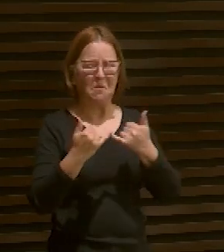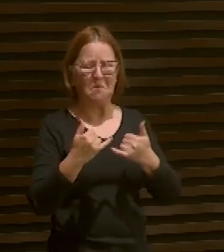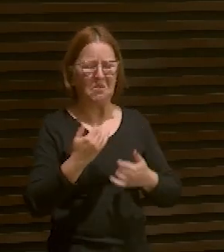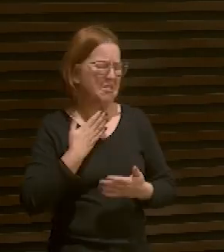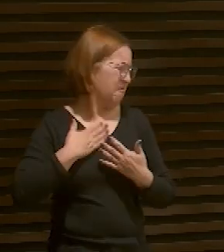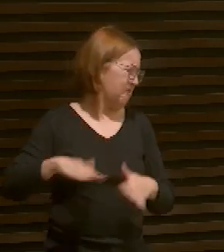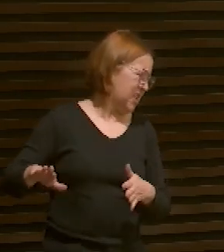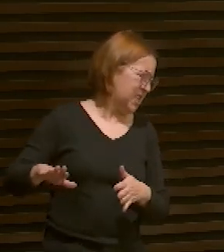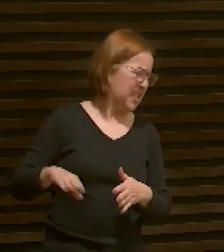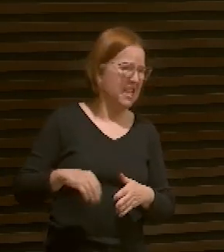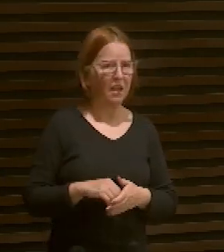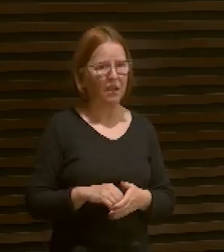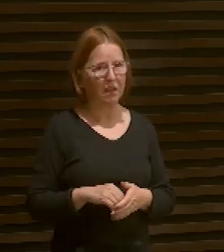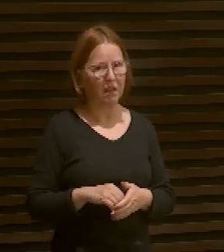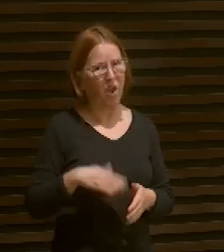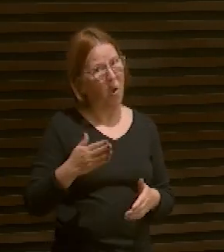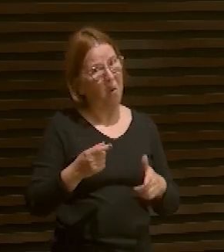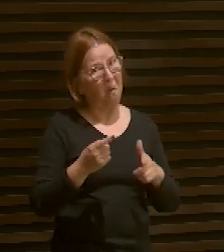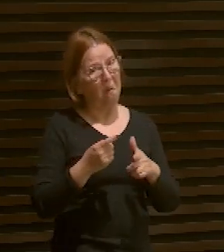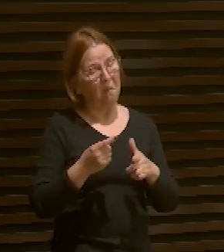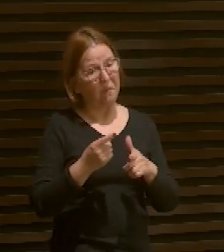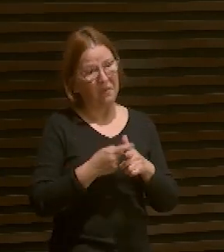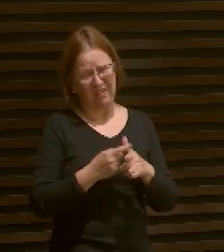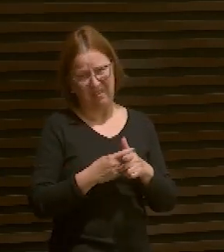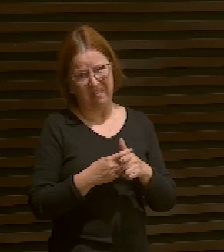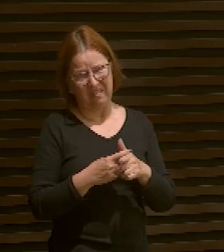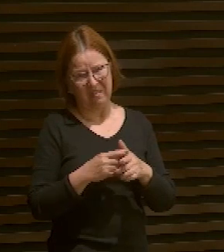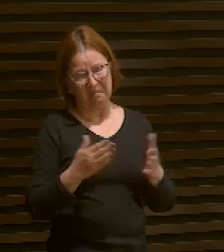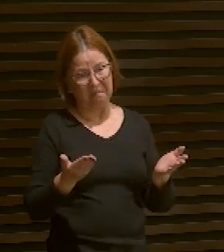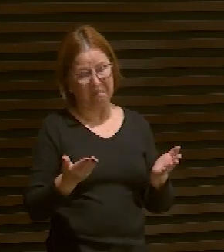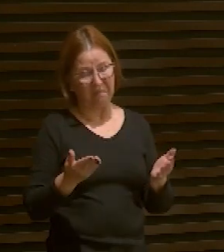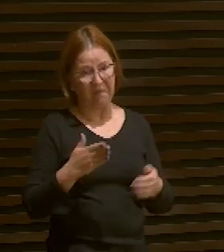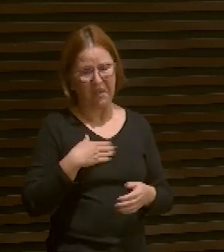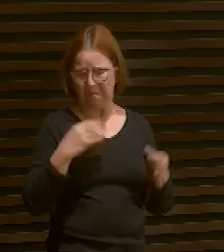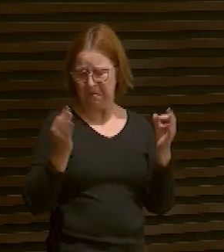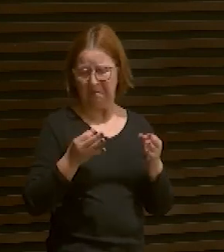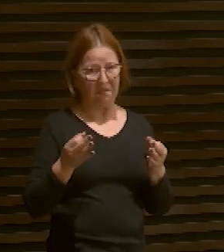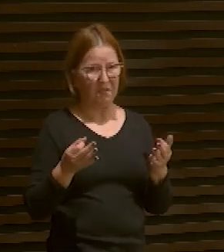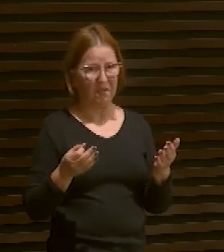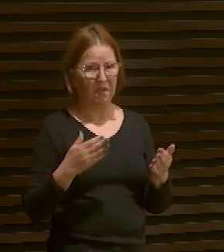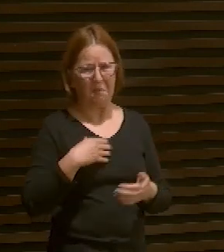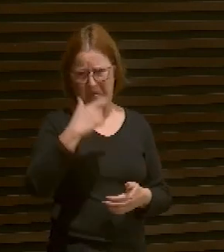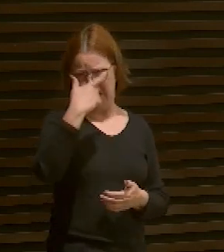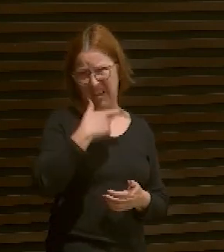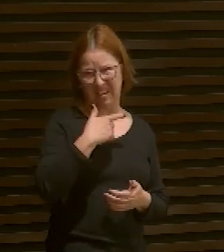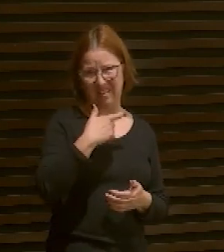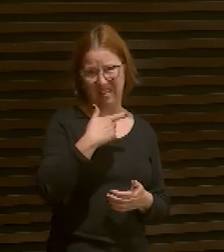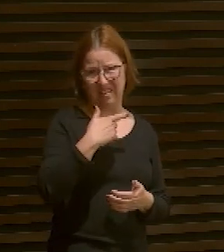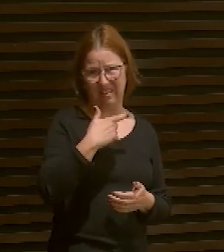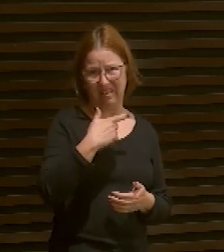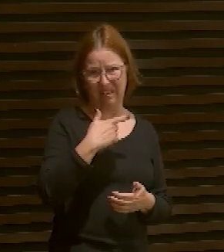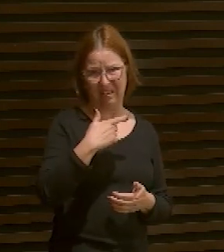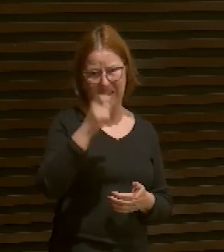né? Colocou em dúvida a minha idoneidade, a minha honestidade, o meu caráter.